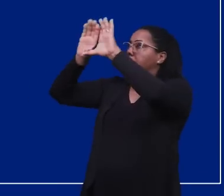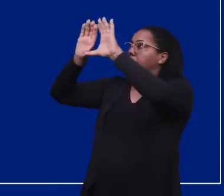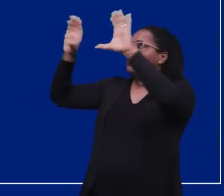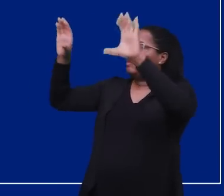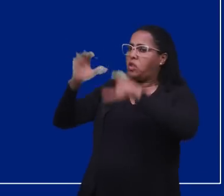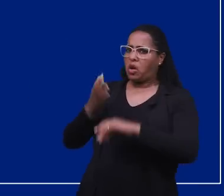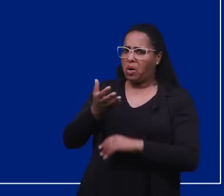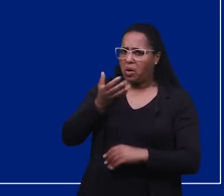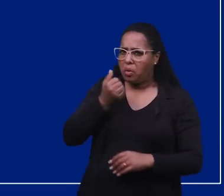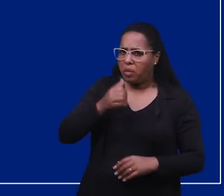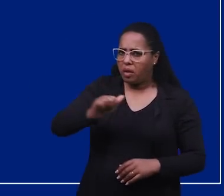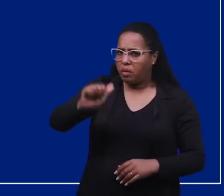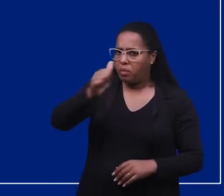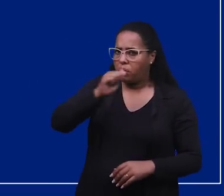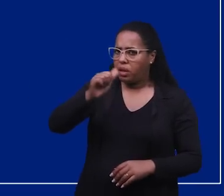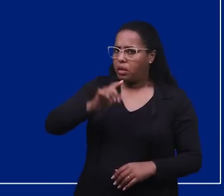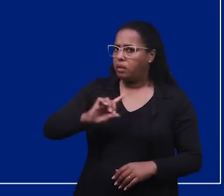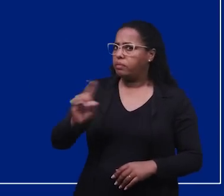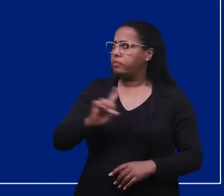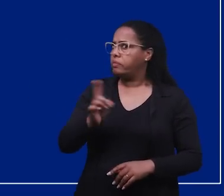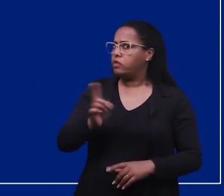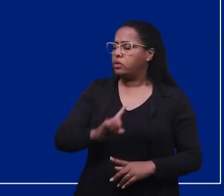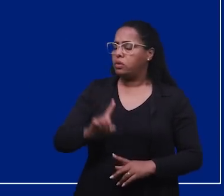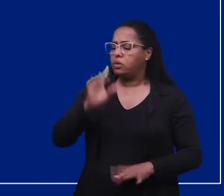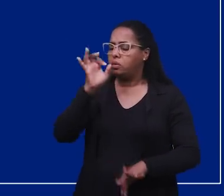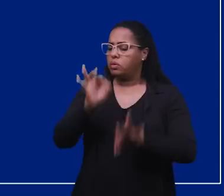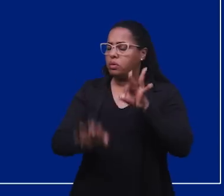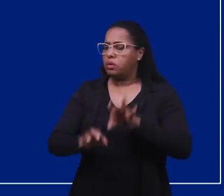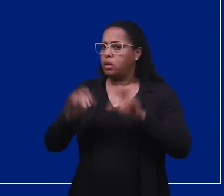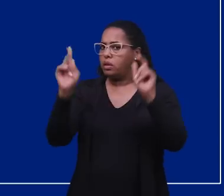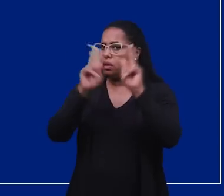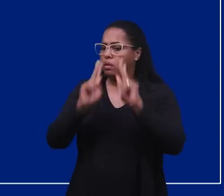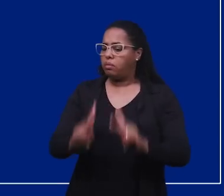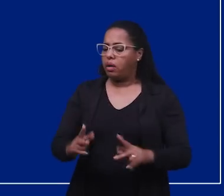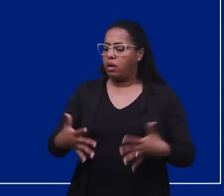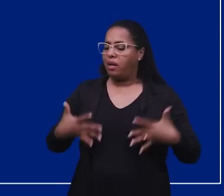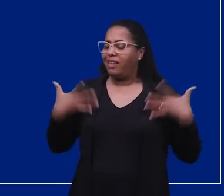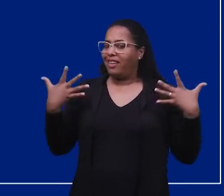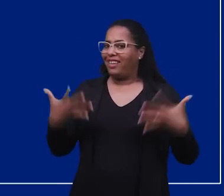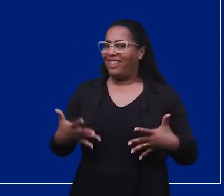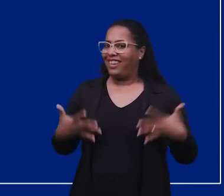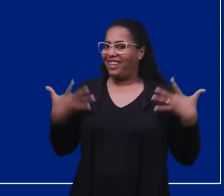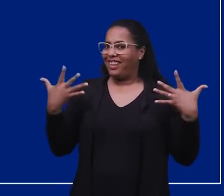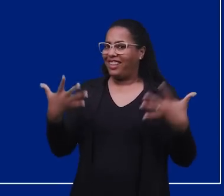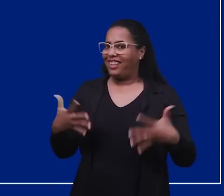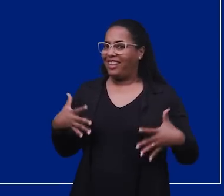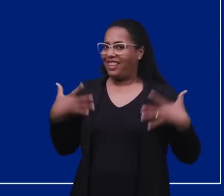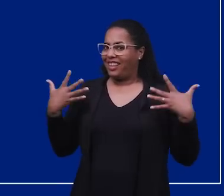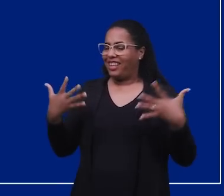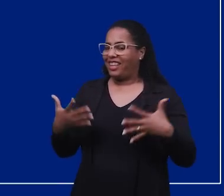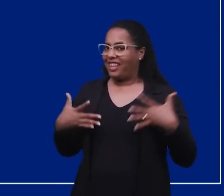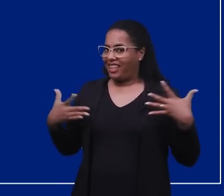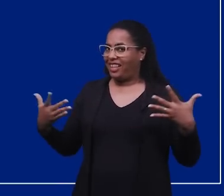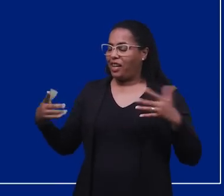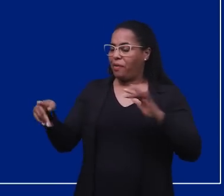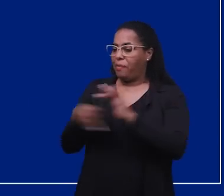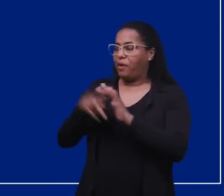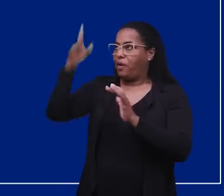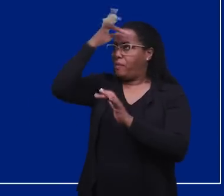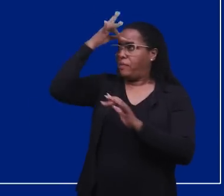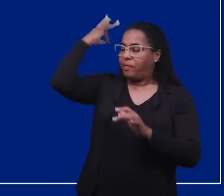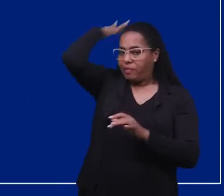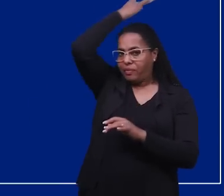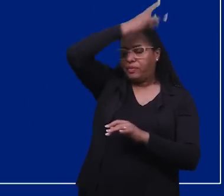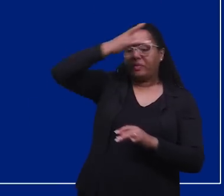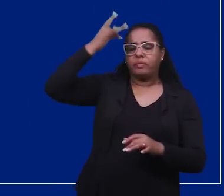reino de Deus não é comida nem bebida, mas justiça e paz e alegria no Espírito